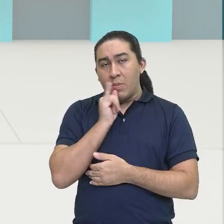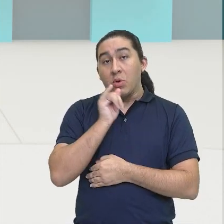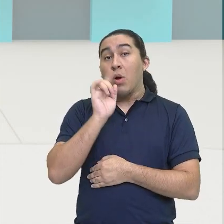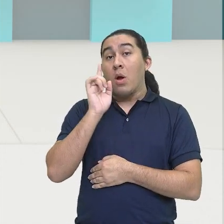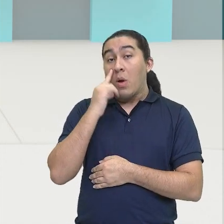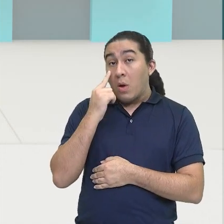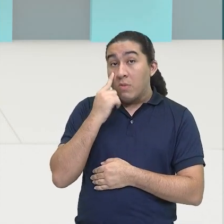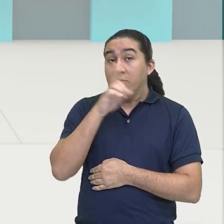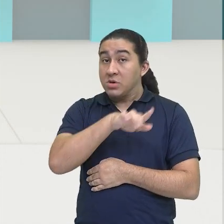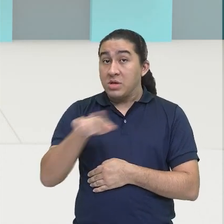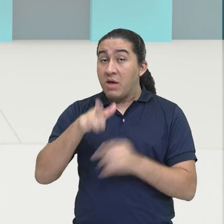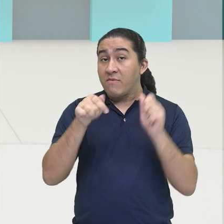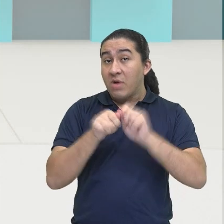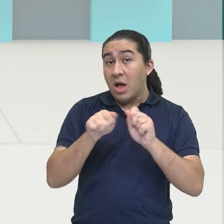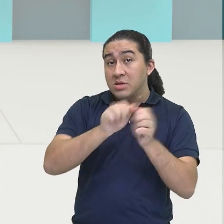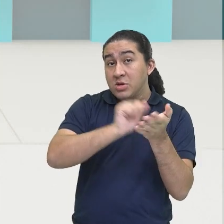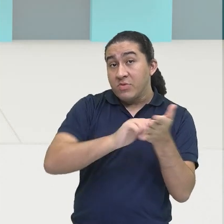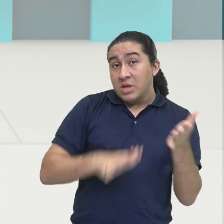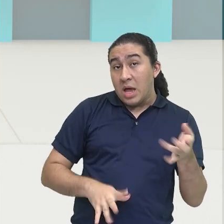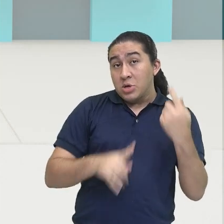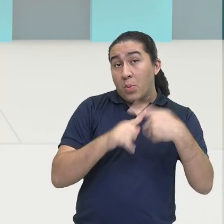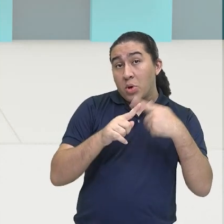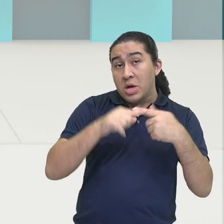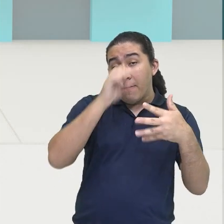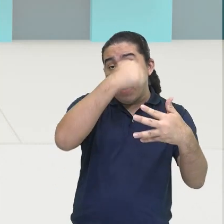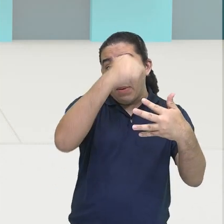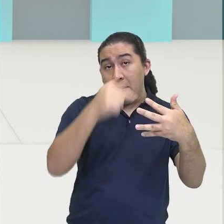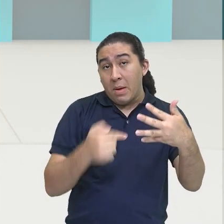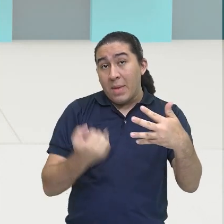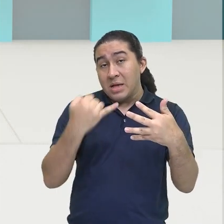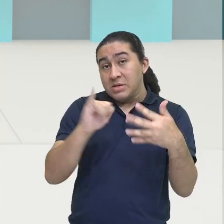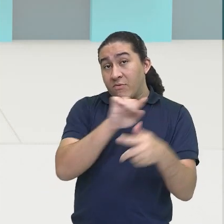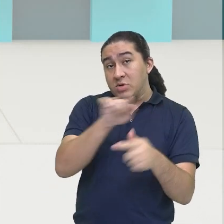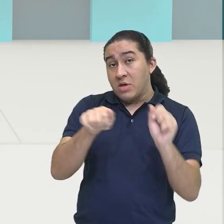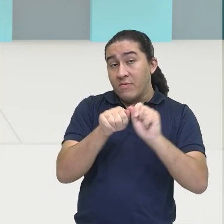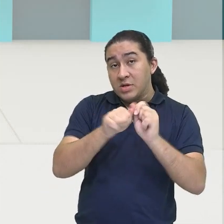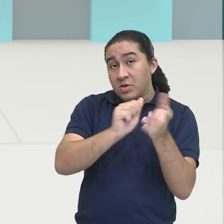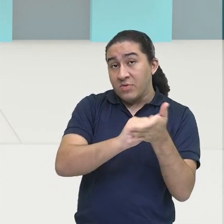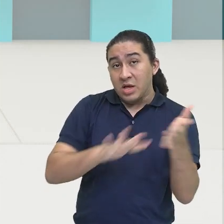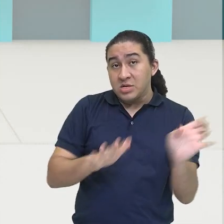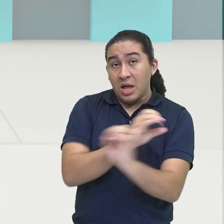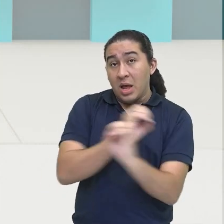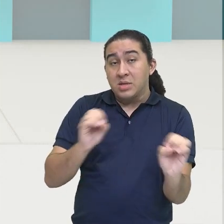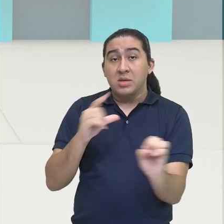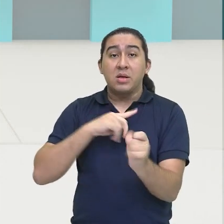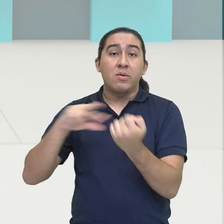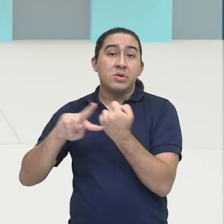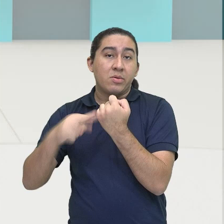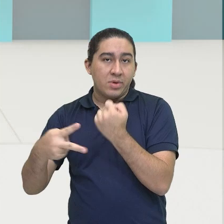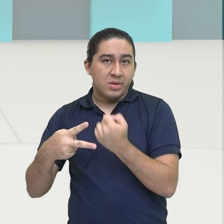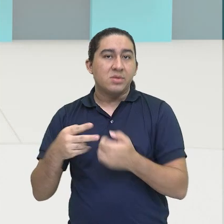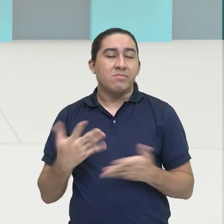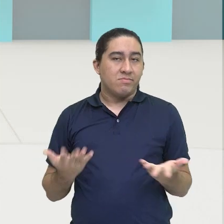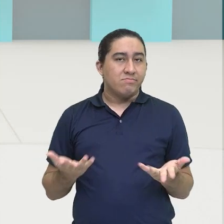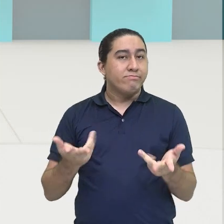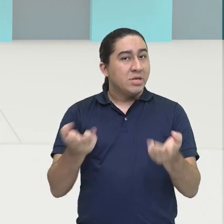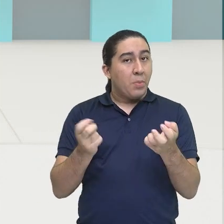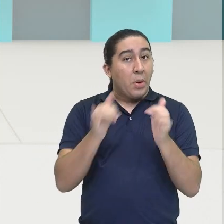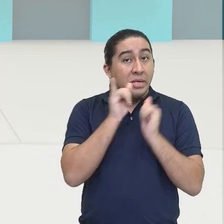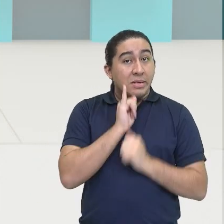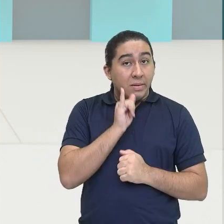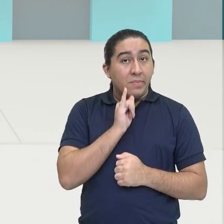a tarefa por causa disso, senão vai haver a seguinte consequência, né? Um texto injuntivo aí, por exemplo.